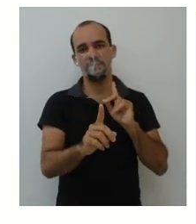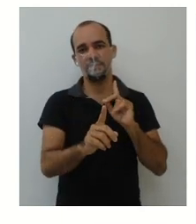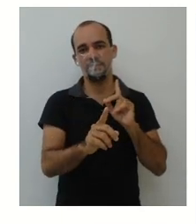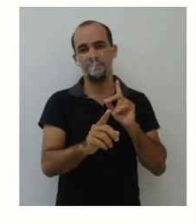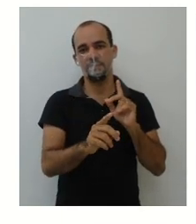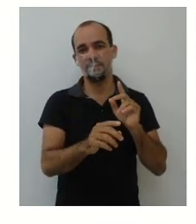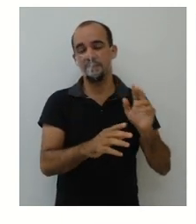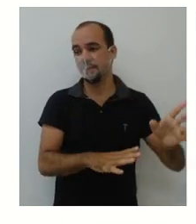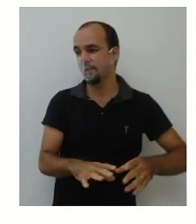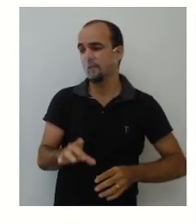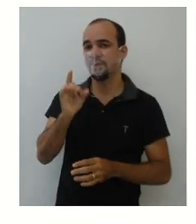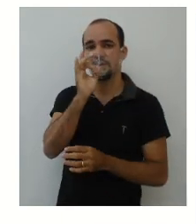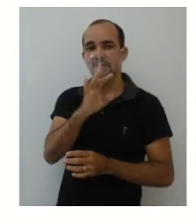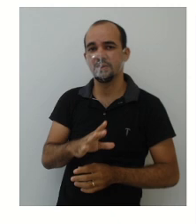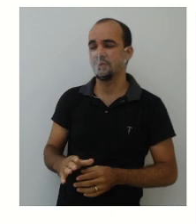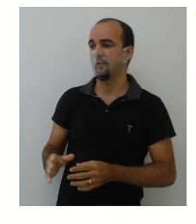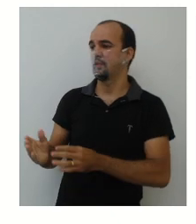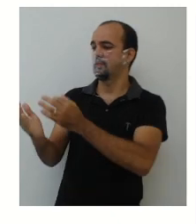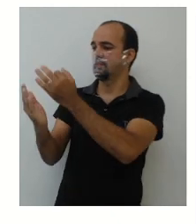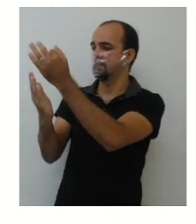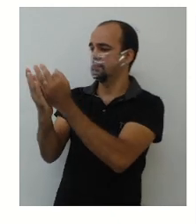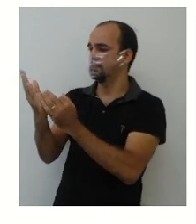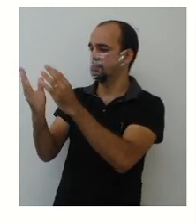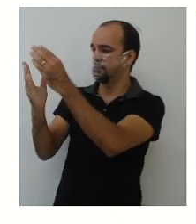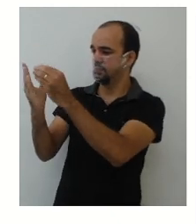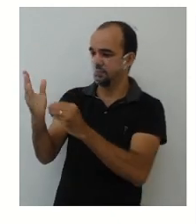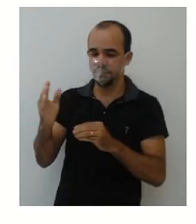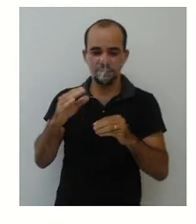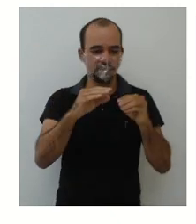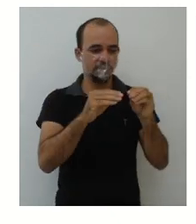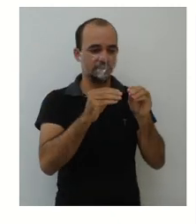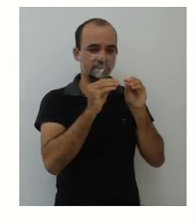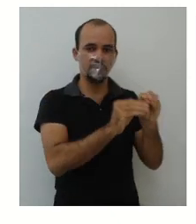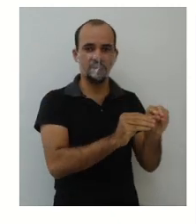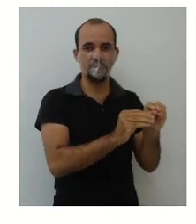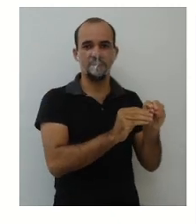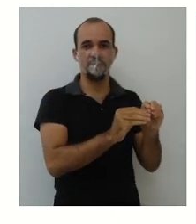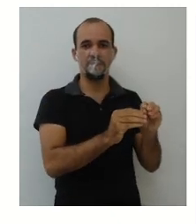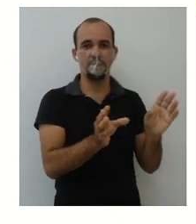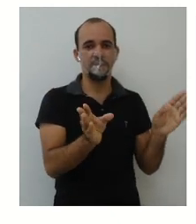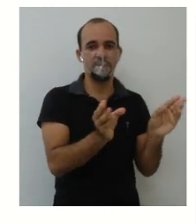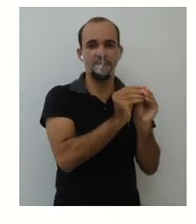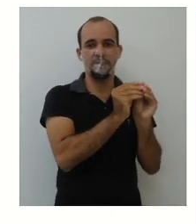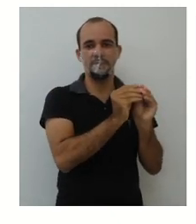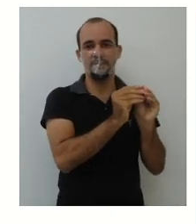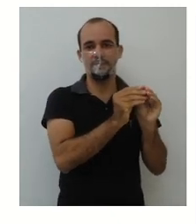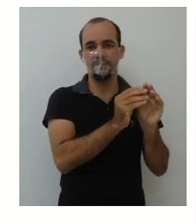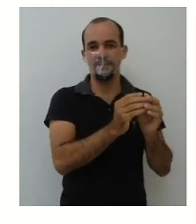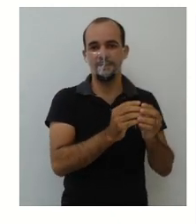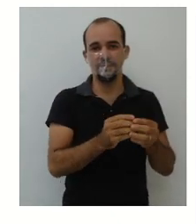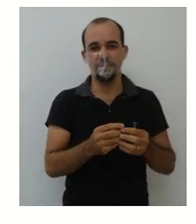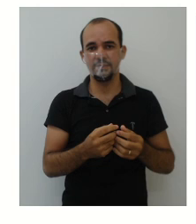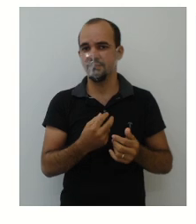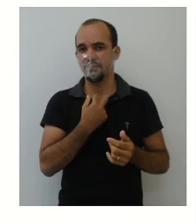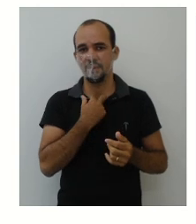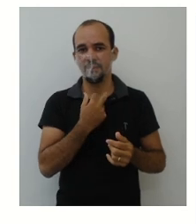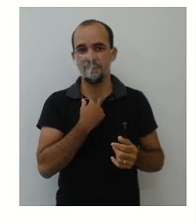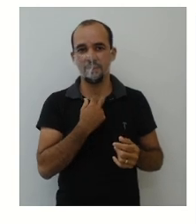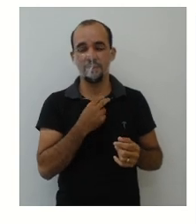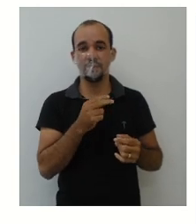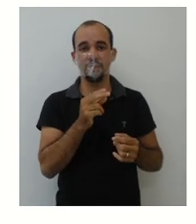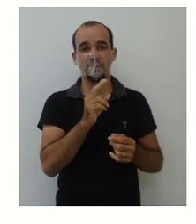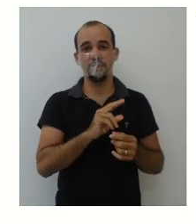tá? Quando se dá opinião, é outro tipo de gênero. Não pode usar as mesmas palavras